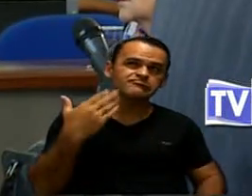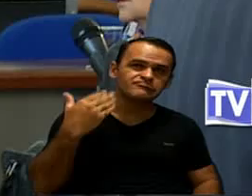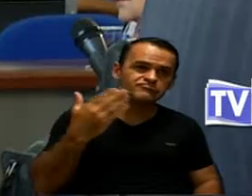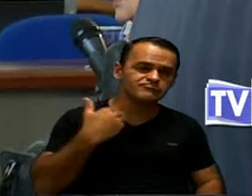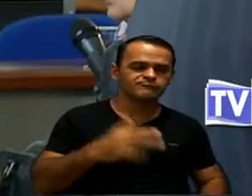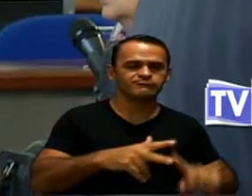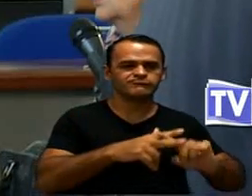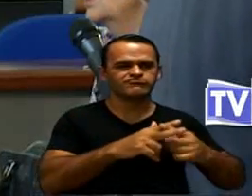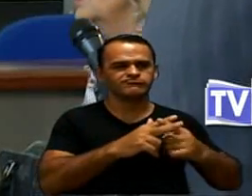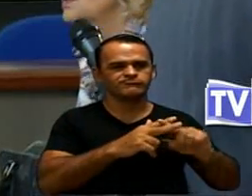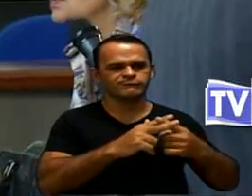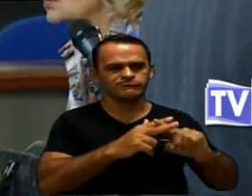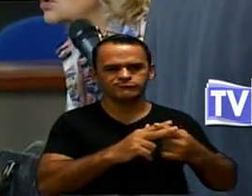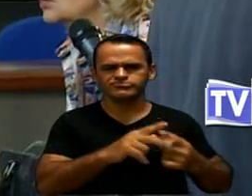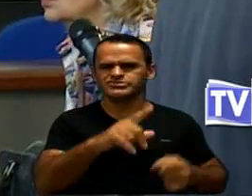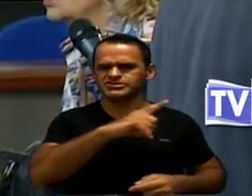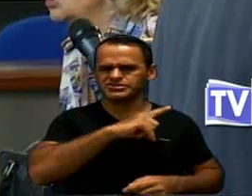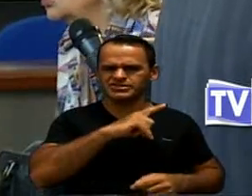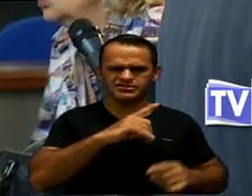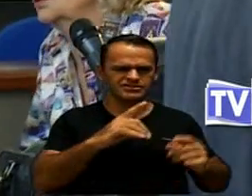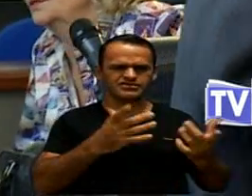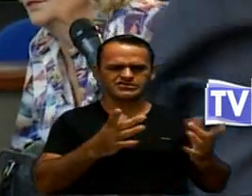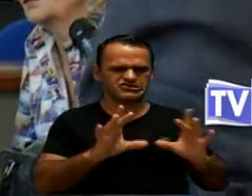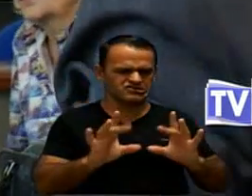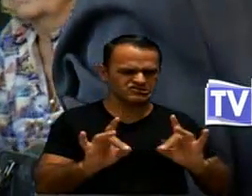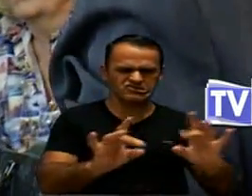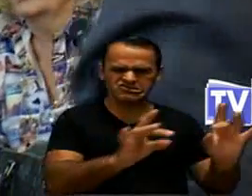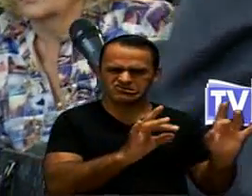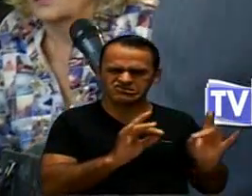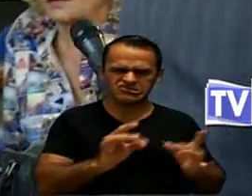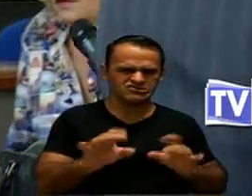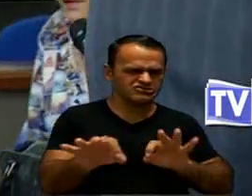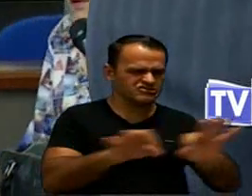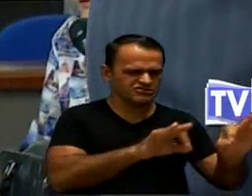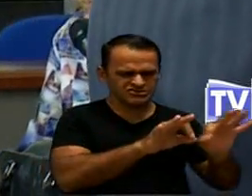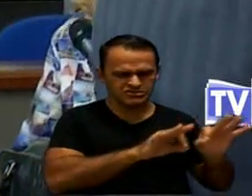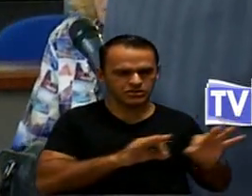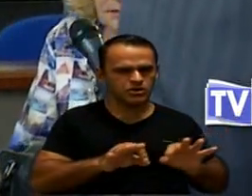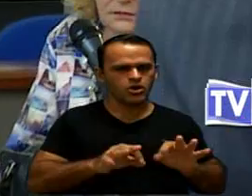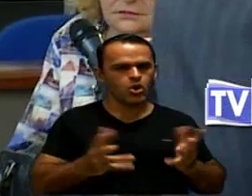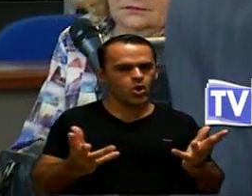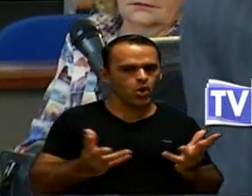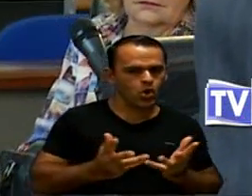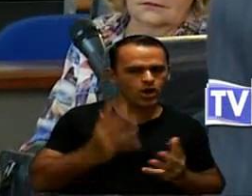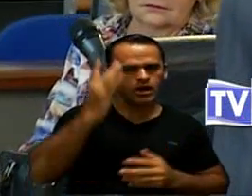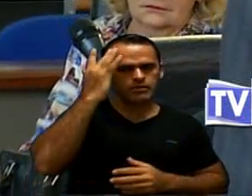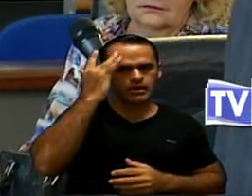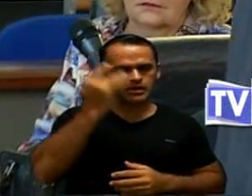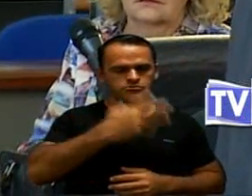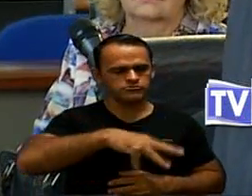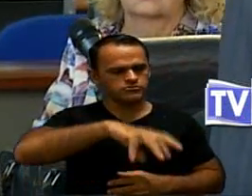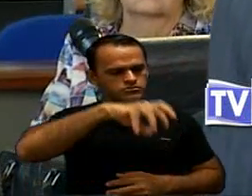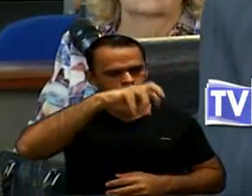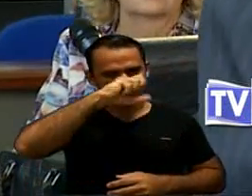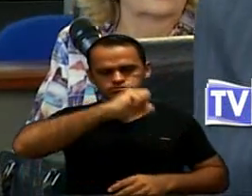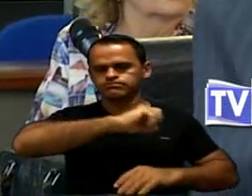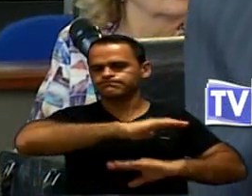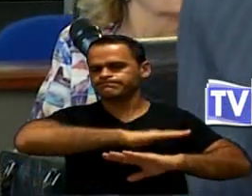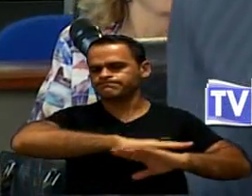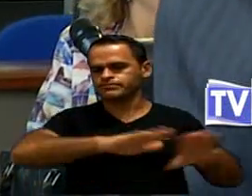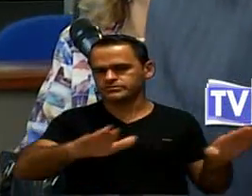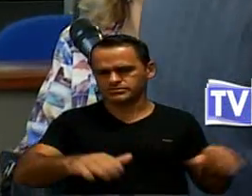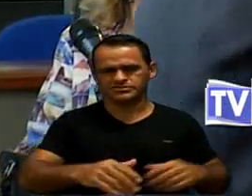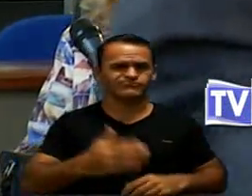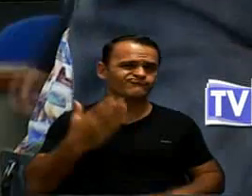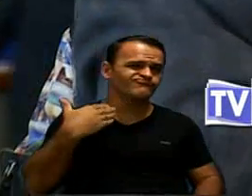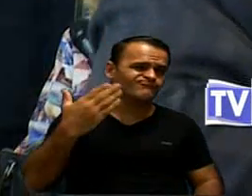calor que deu, que teve que mexer no lodo, é claro. Então, ele está falando que entre hoje e amanhã o mau cheiro acaba, até por causa da